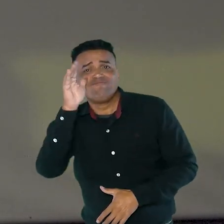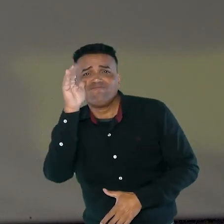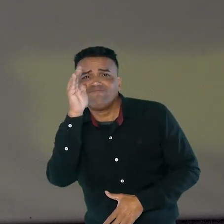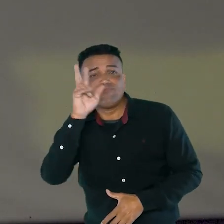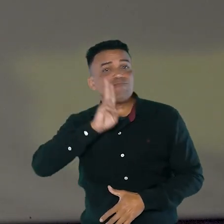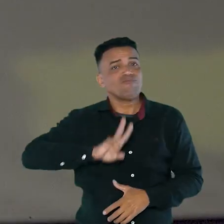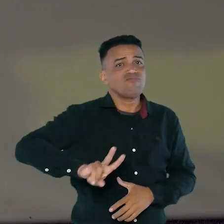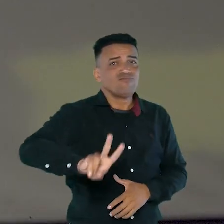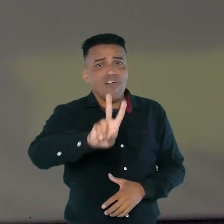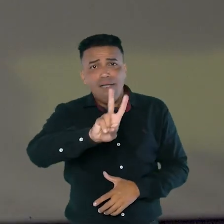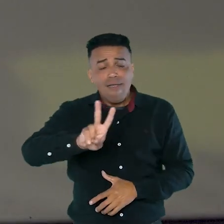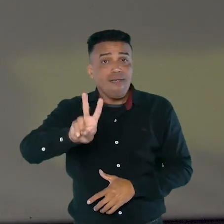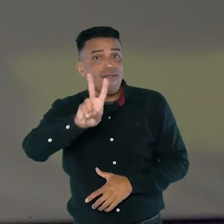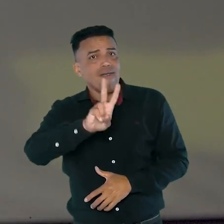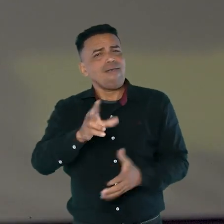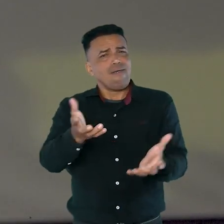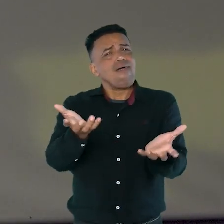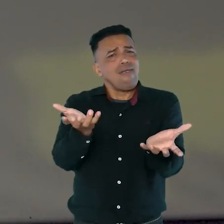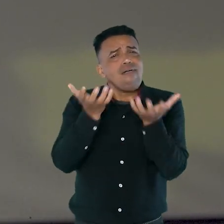ver, eu quero